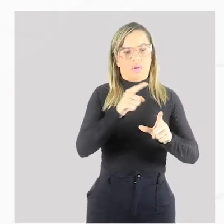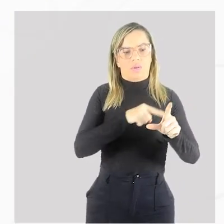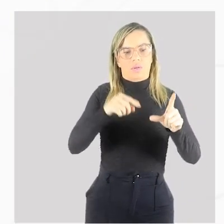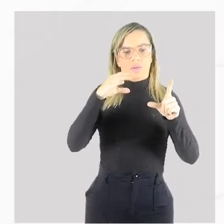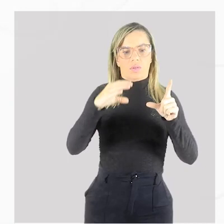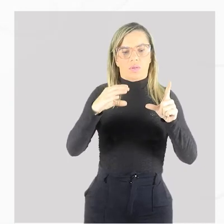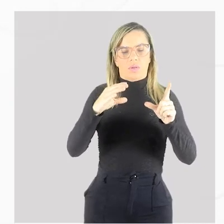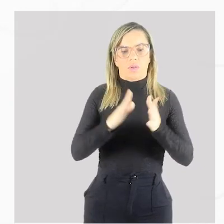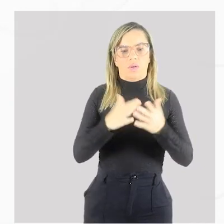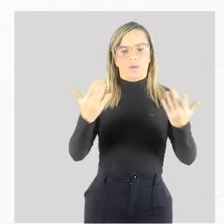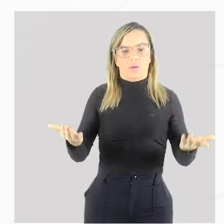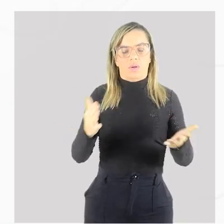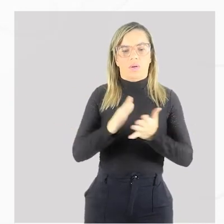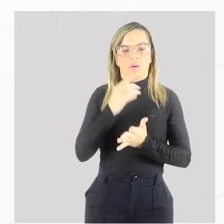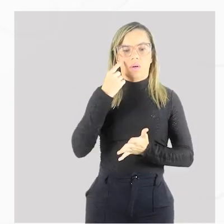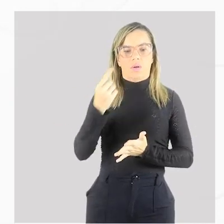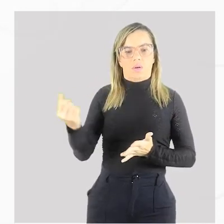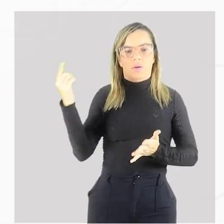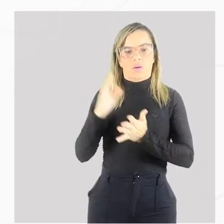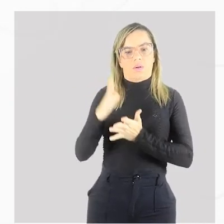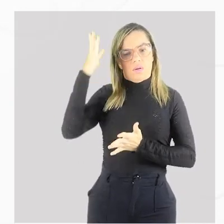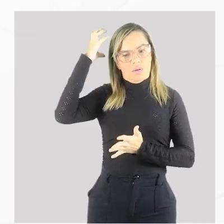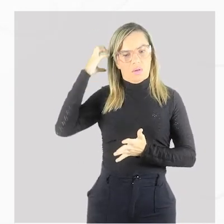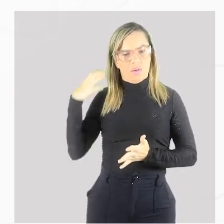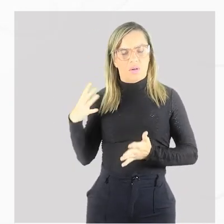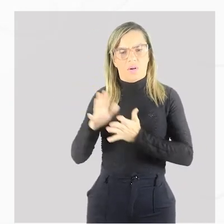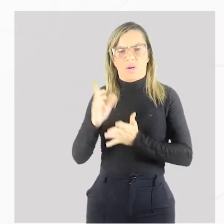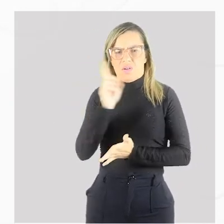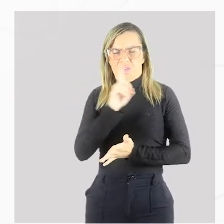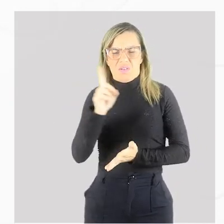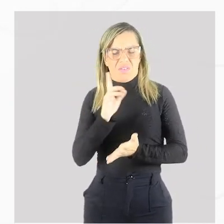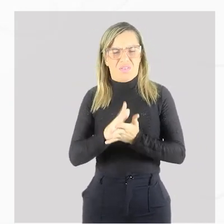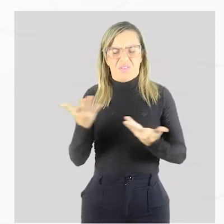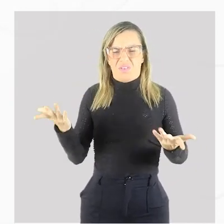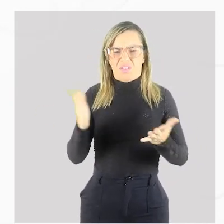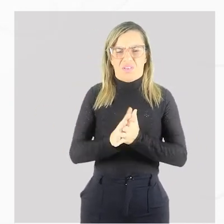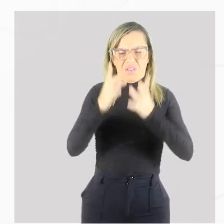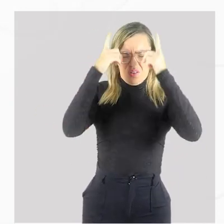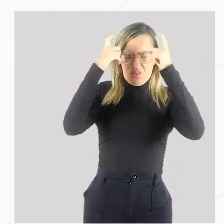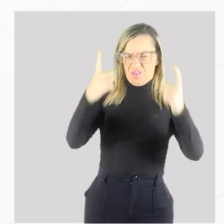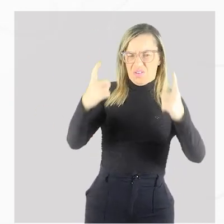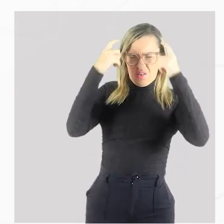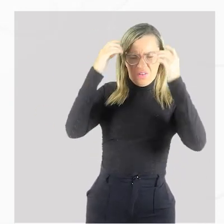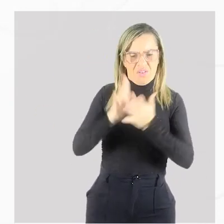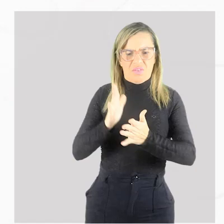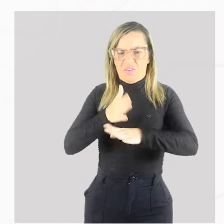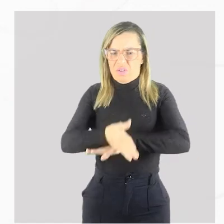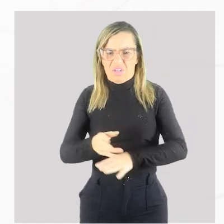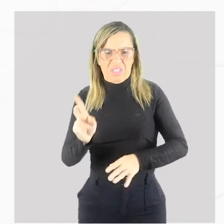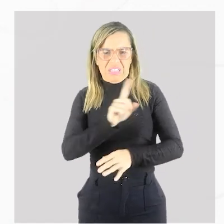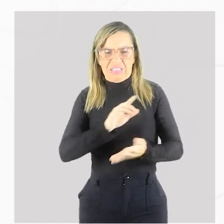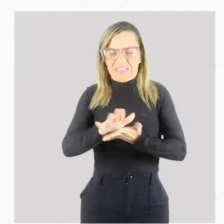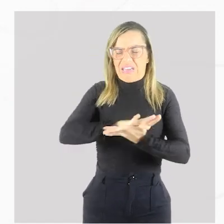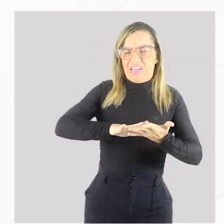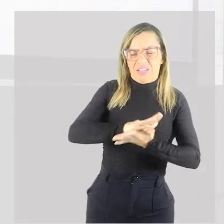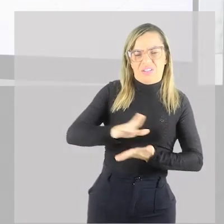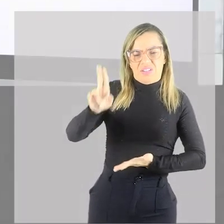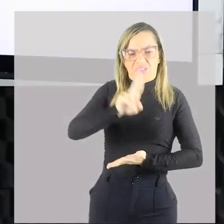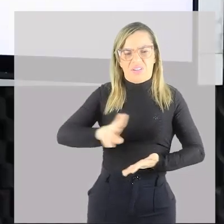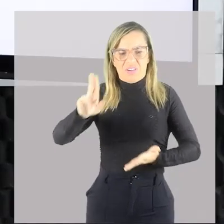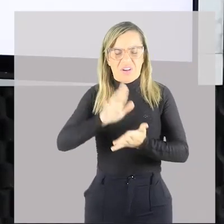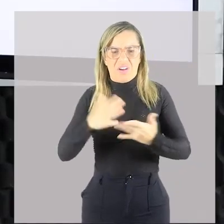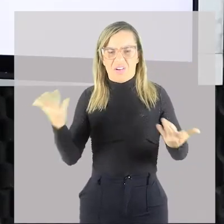certeza não, porque Rousseau não prega invasão, não prega dominação, não prega nenhum tipo de violência utilizada. E aí é raro você ver,